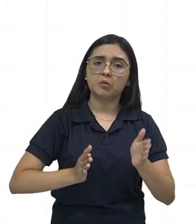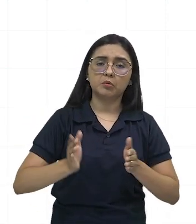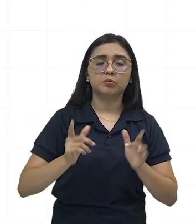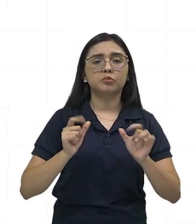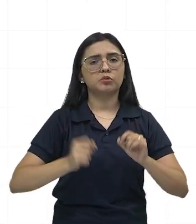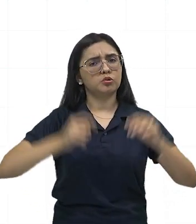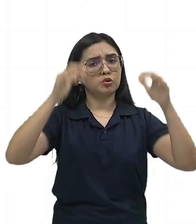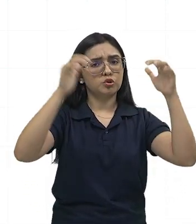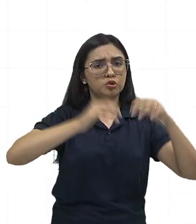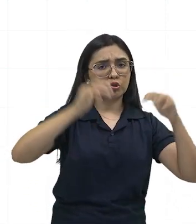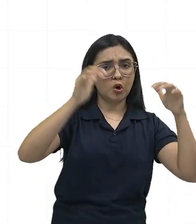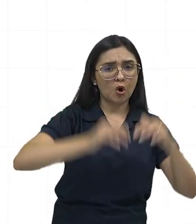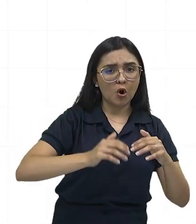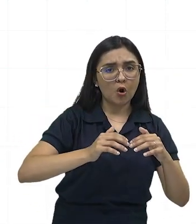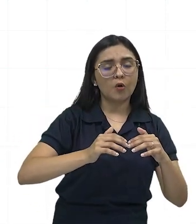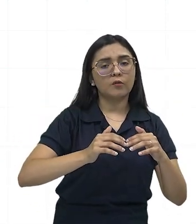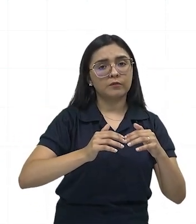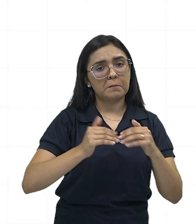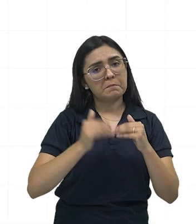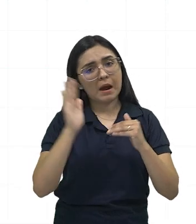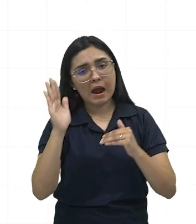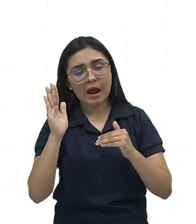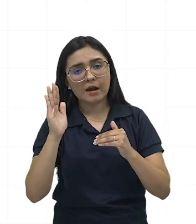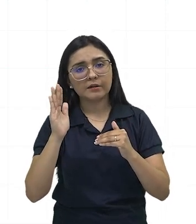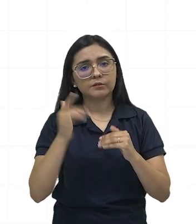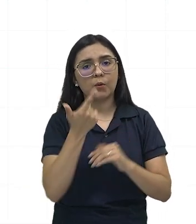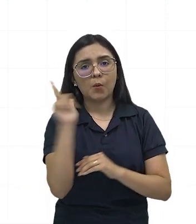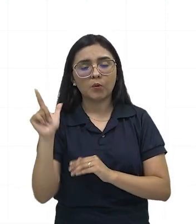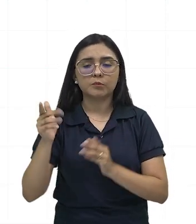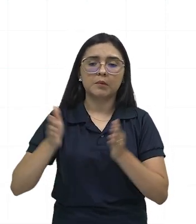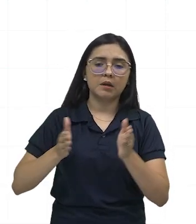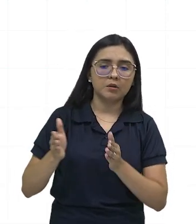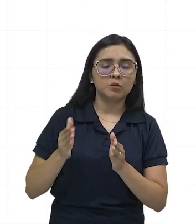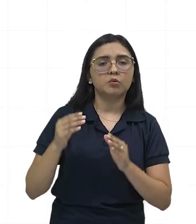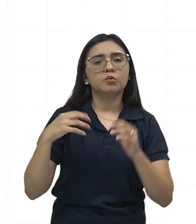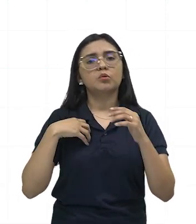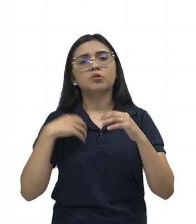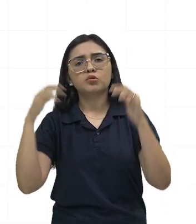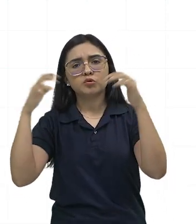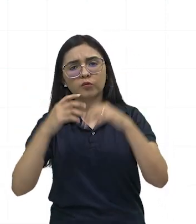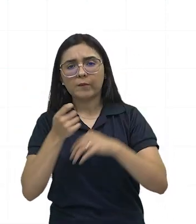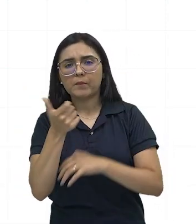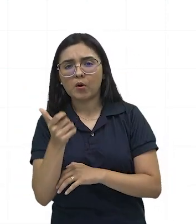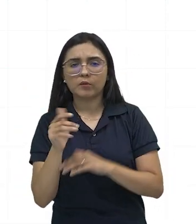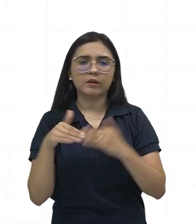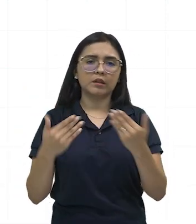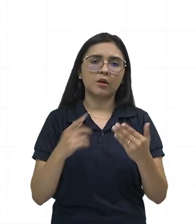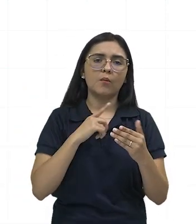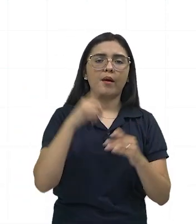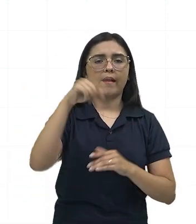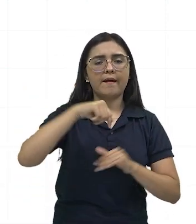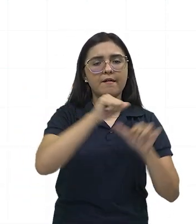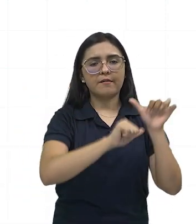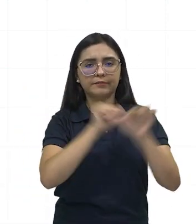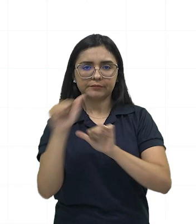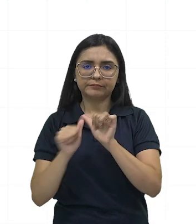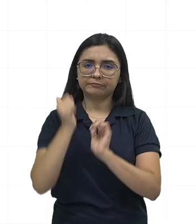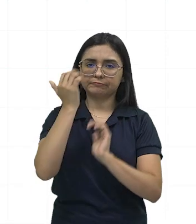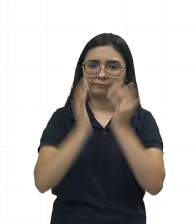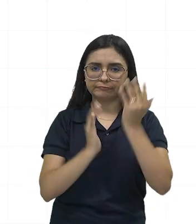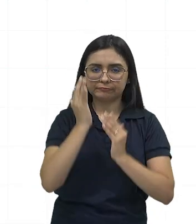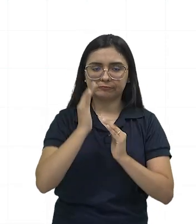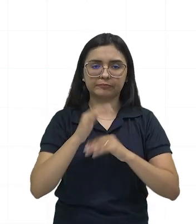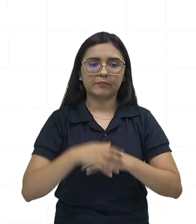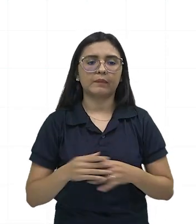em determinados meses chove mais, em outros chove menos, certo? Então são pequenas variações.